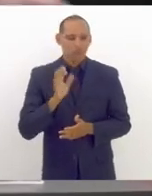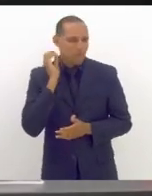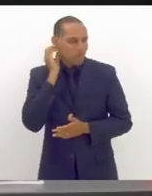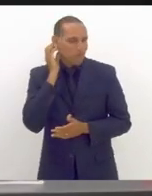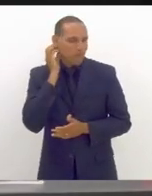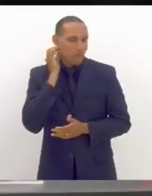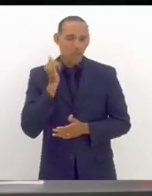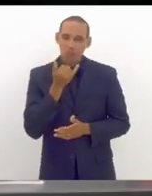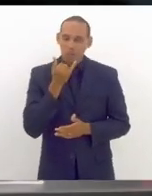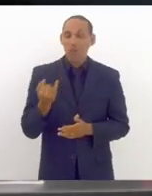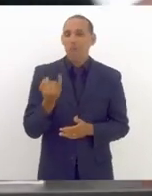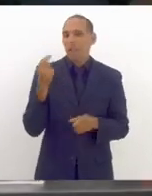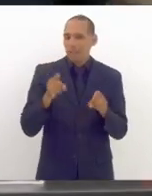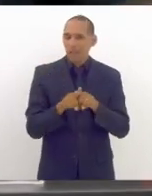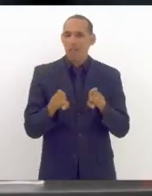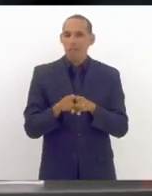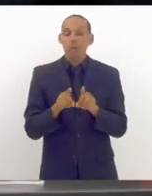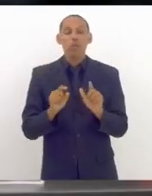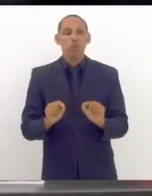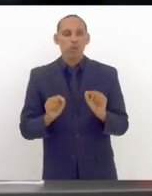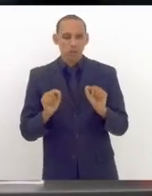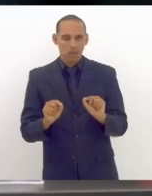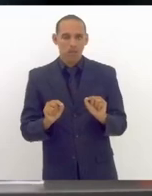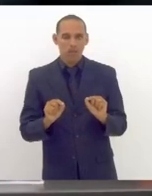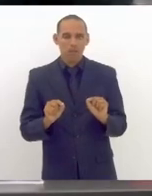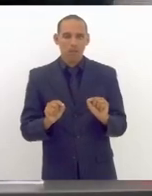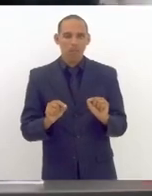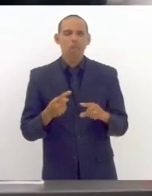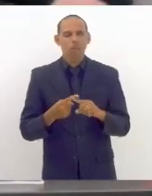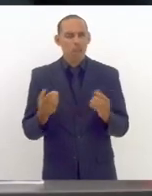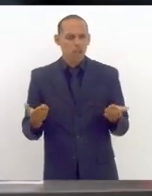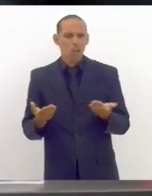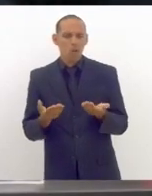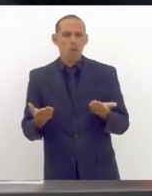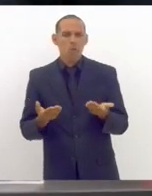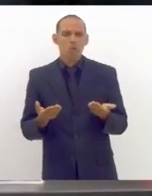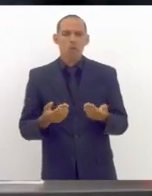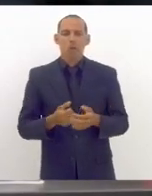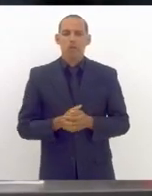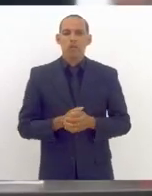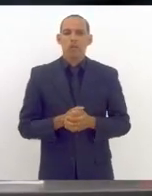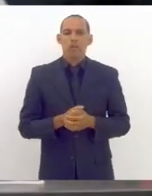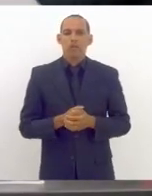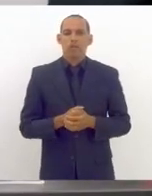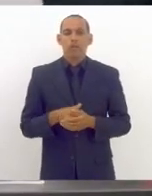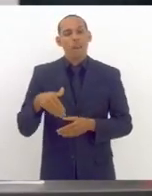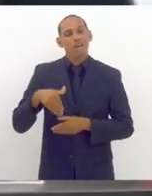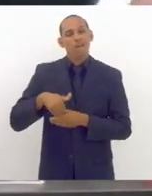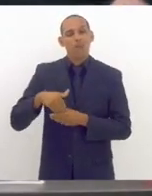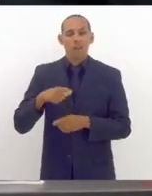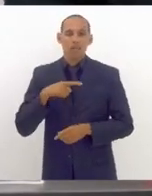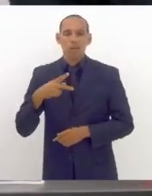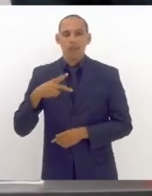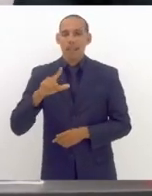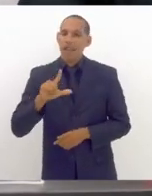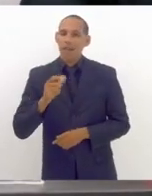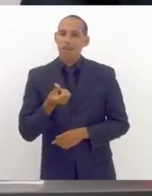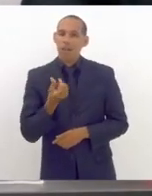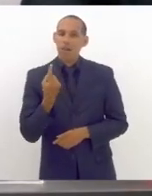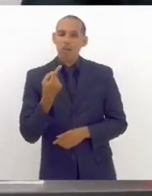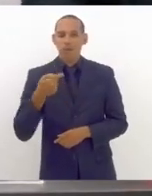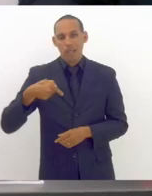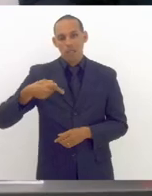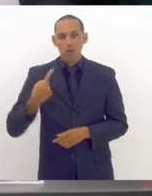é importante também aqui falar haja Vista que vai ter hoje a votação do pl 6171